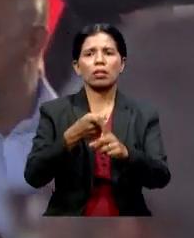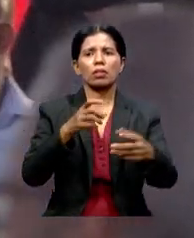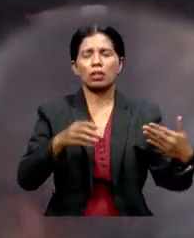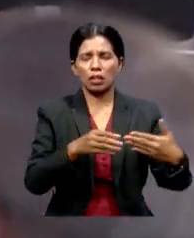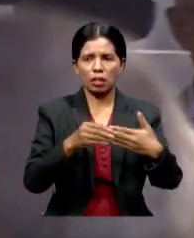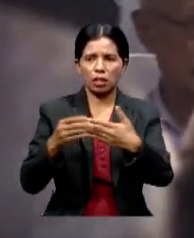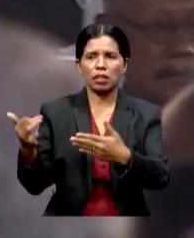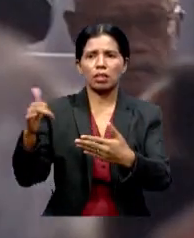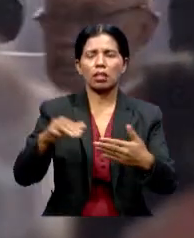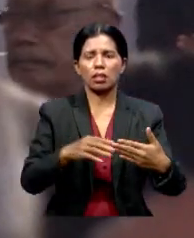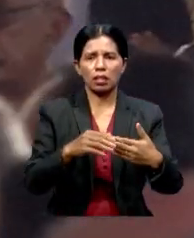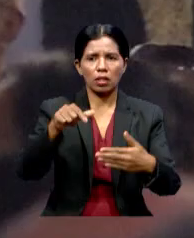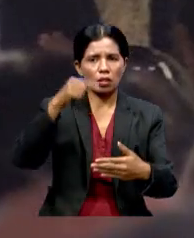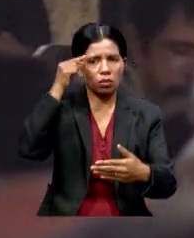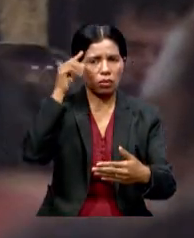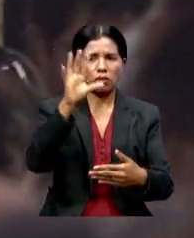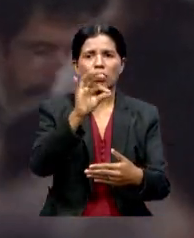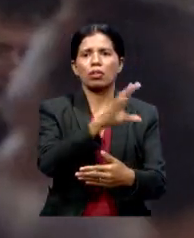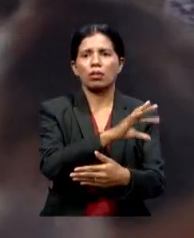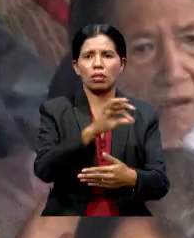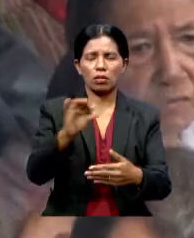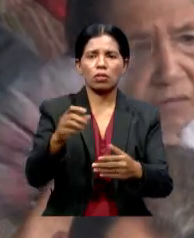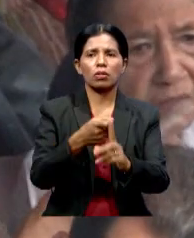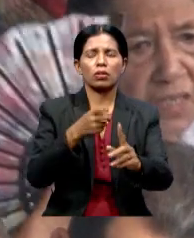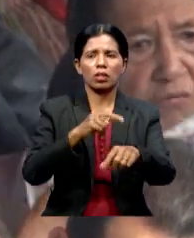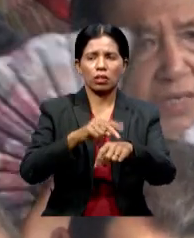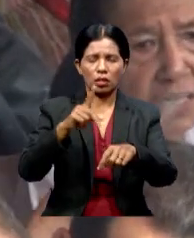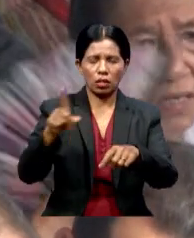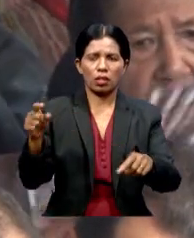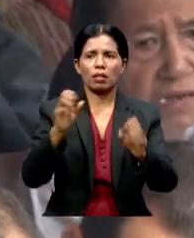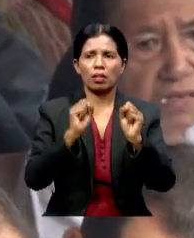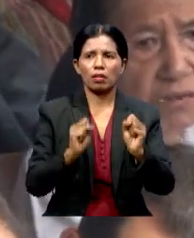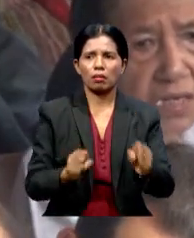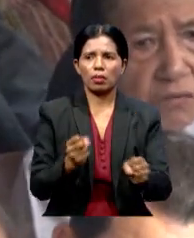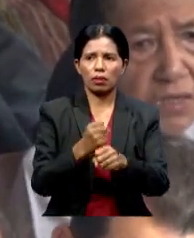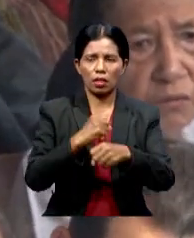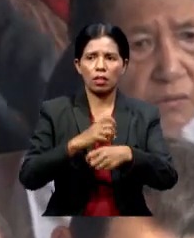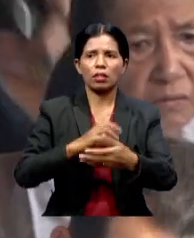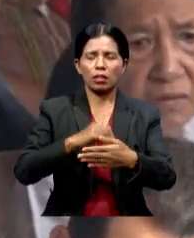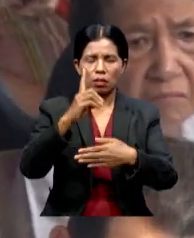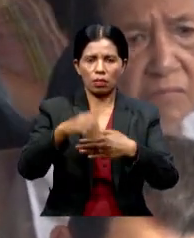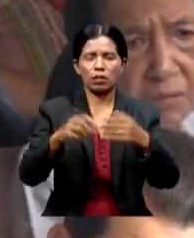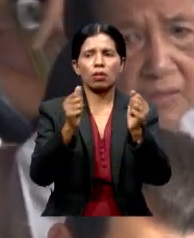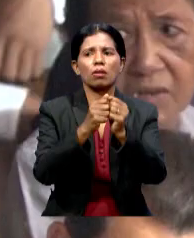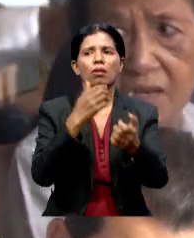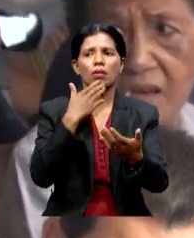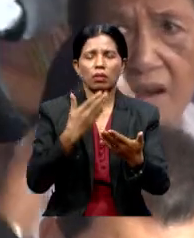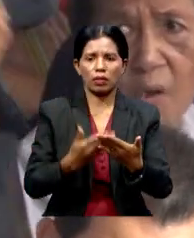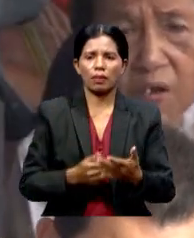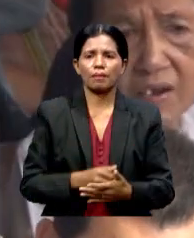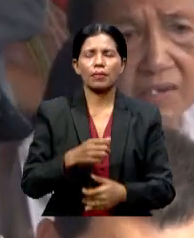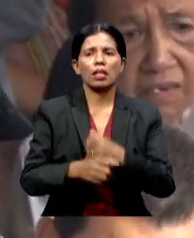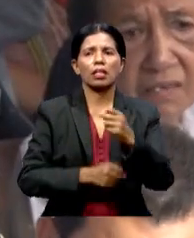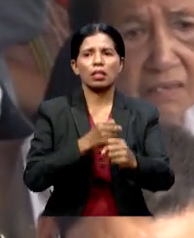Nebe Karuko e o governo no Estado, o seu nacional está base, não é belehalo desenvolvimento rodiak. Tinan Lima, mas